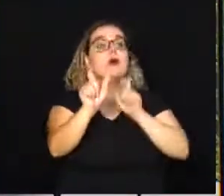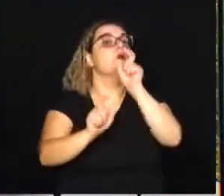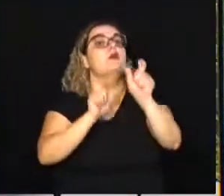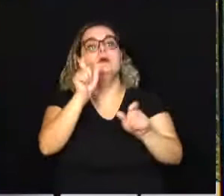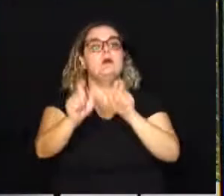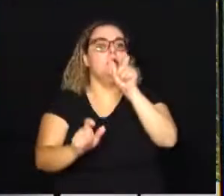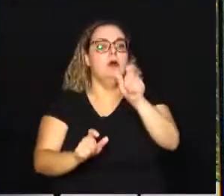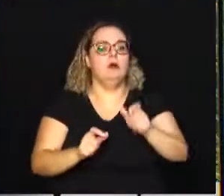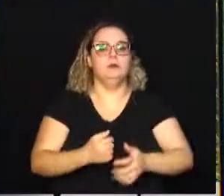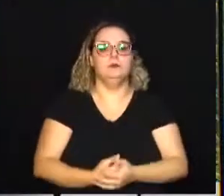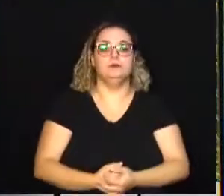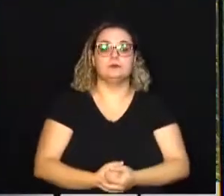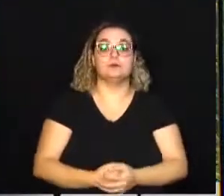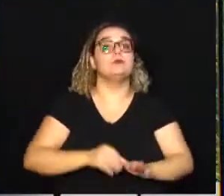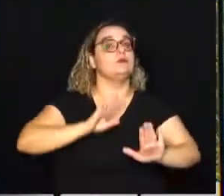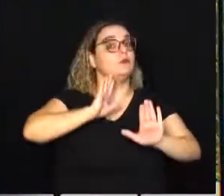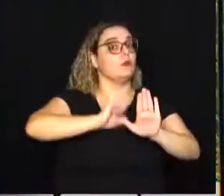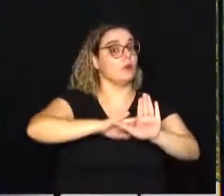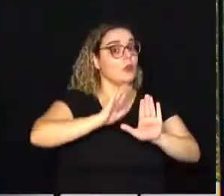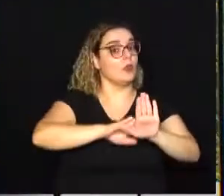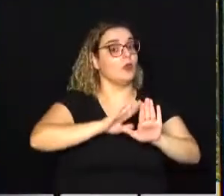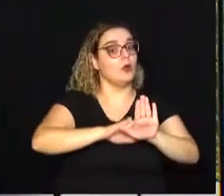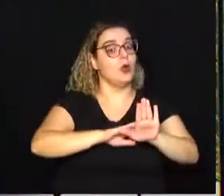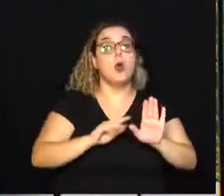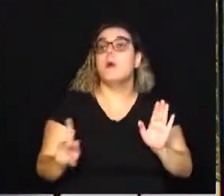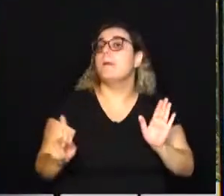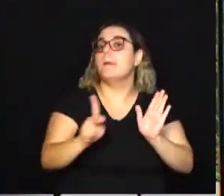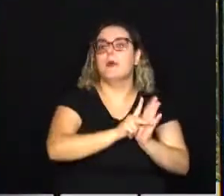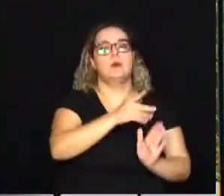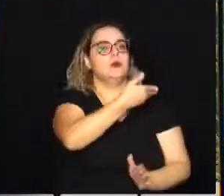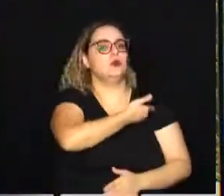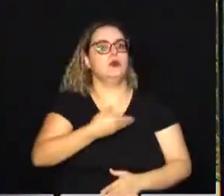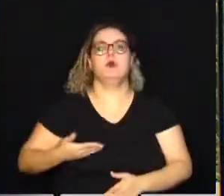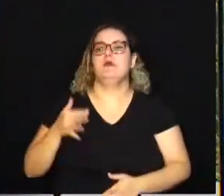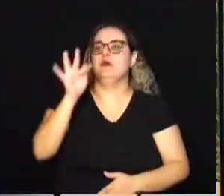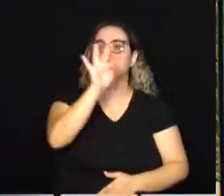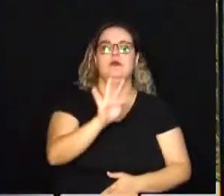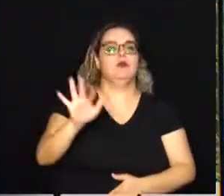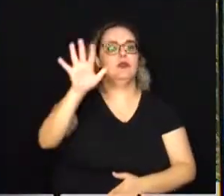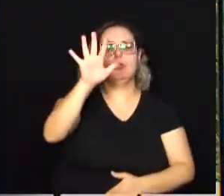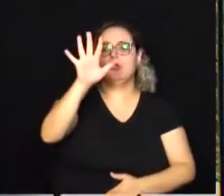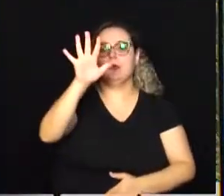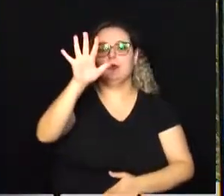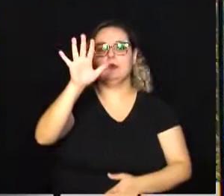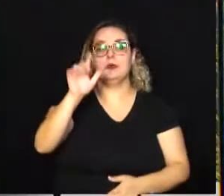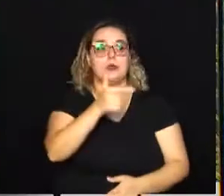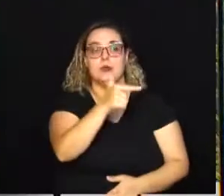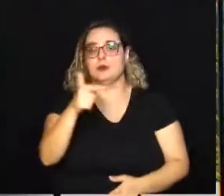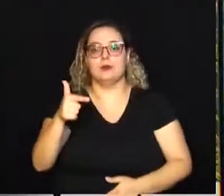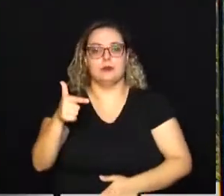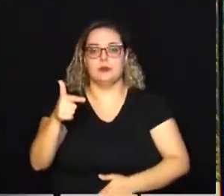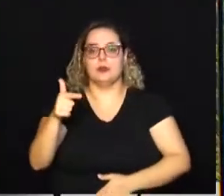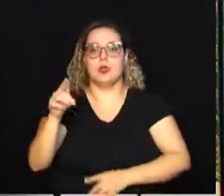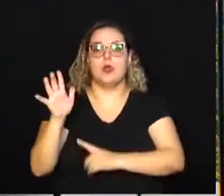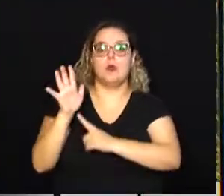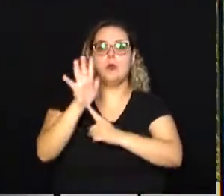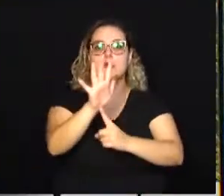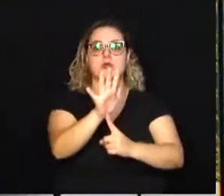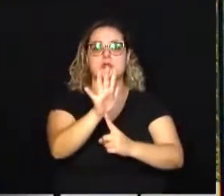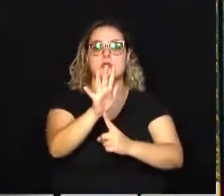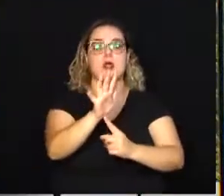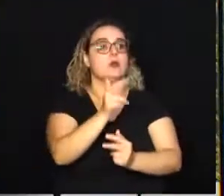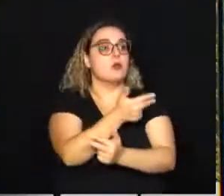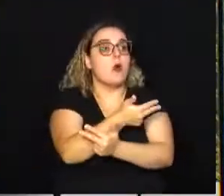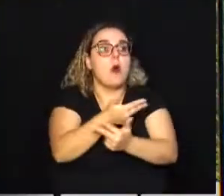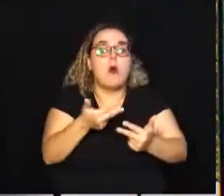nome aos bois. É uma ação deliberada do governo federal que não apresenta medidas efetivas de enfrentamento à pandemia. E a escola